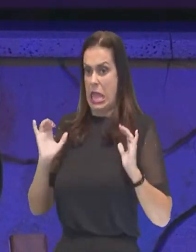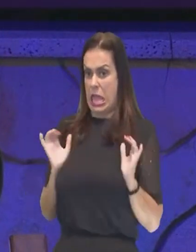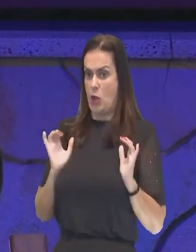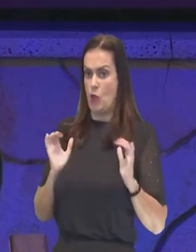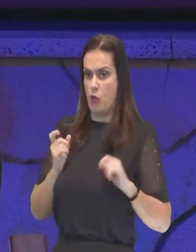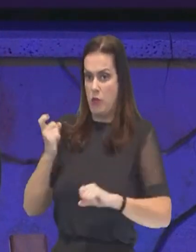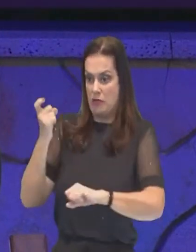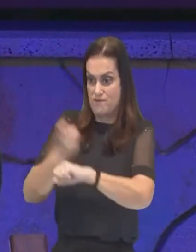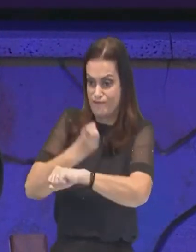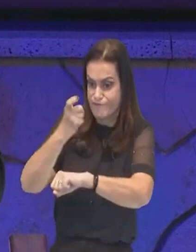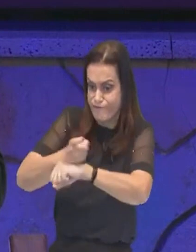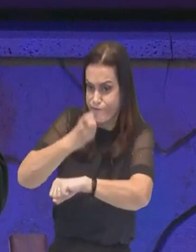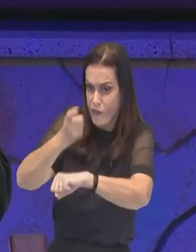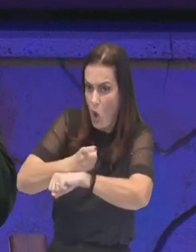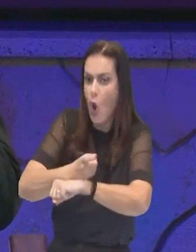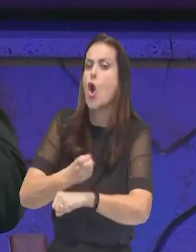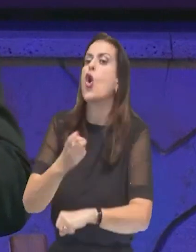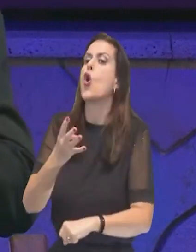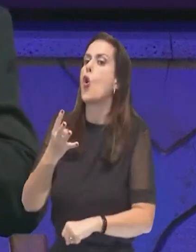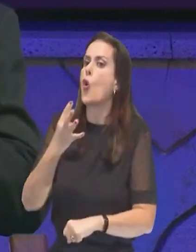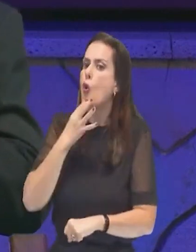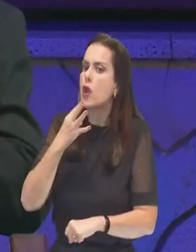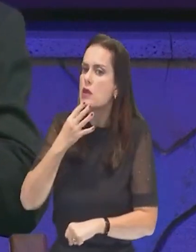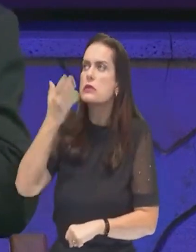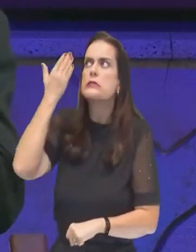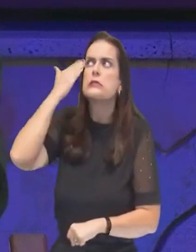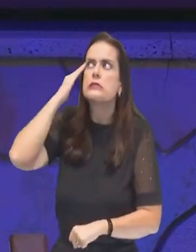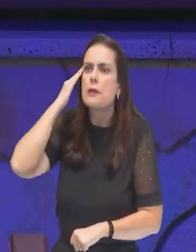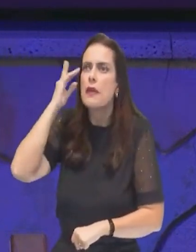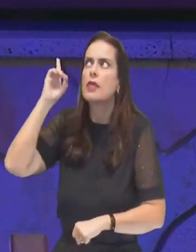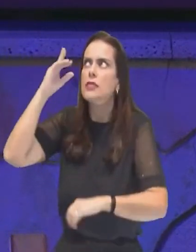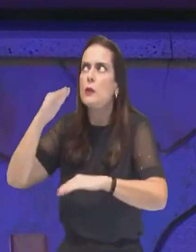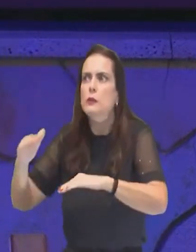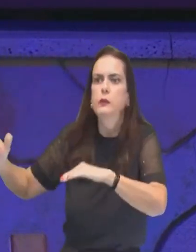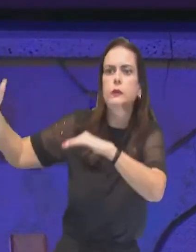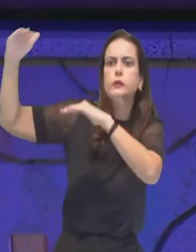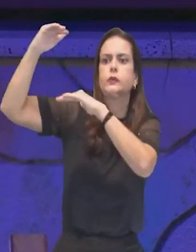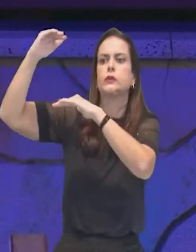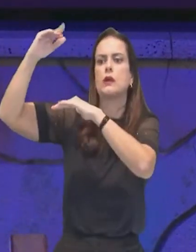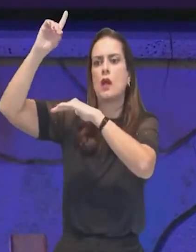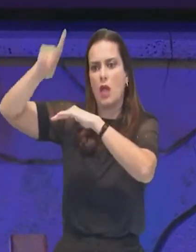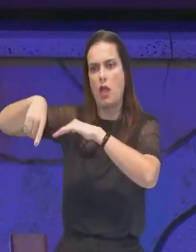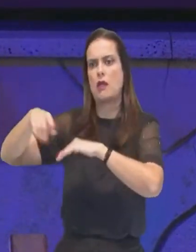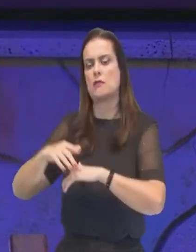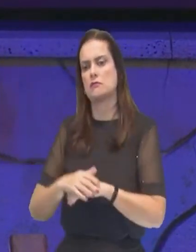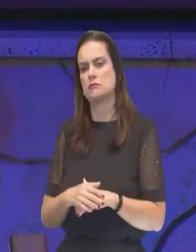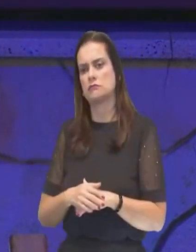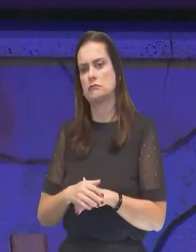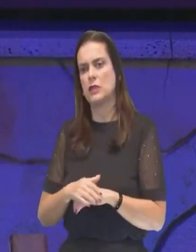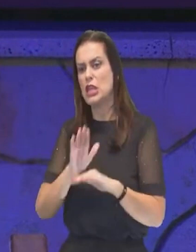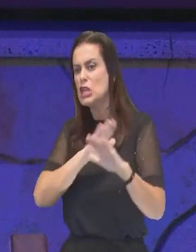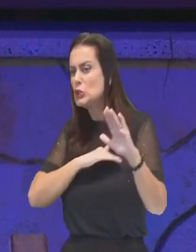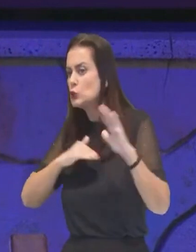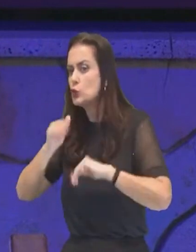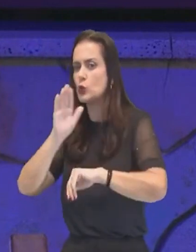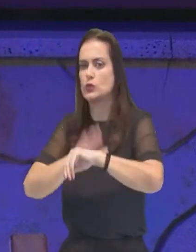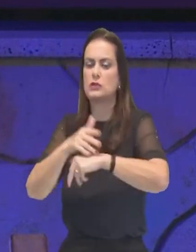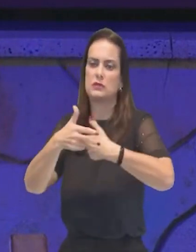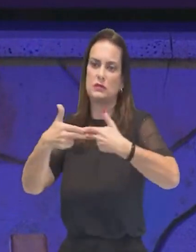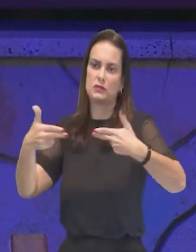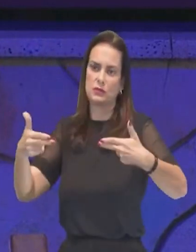a conhecer e a reconhecer a soberania de Deus em todas as